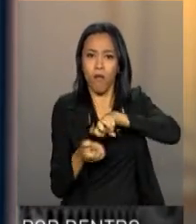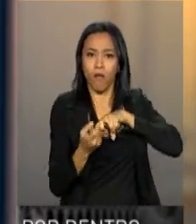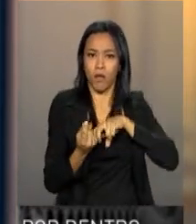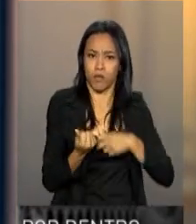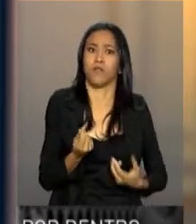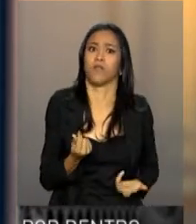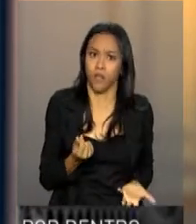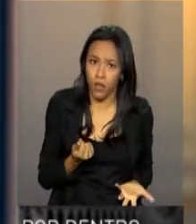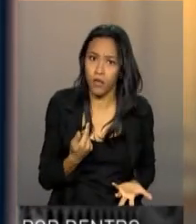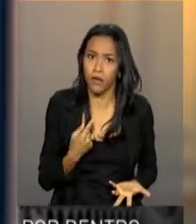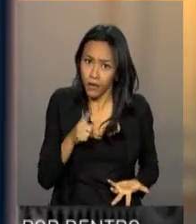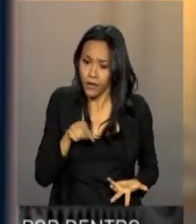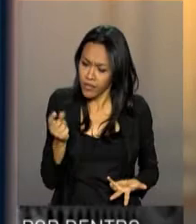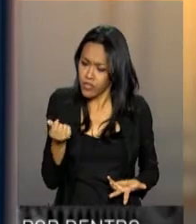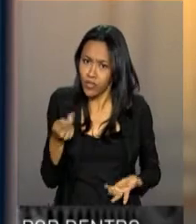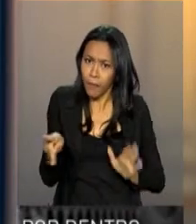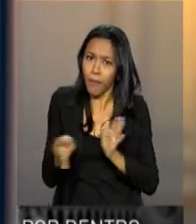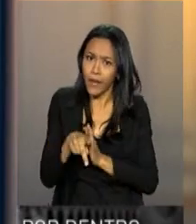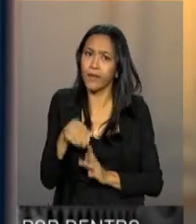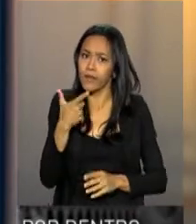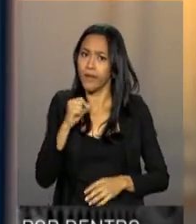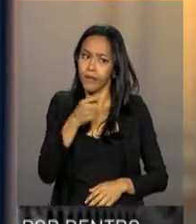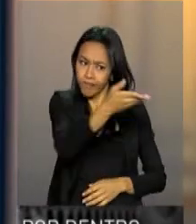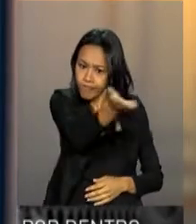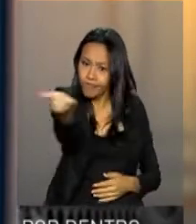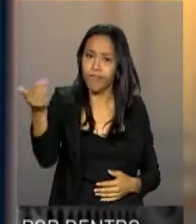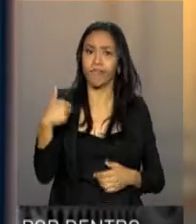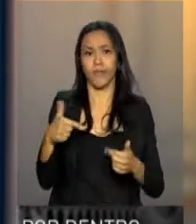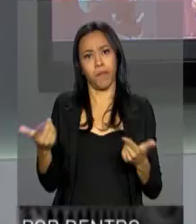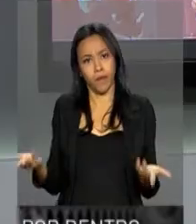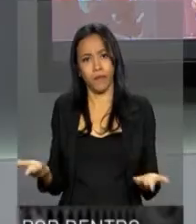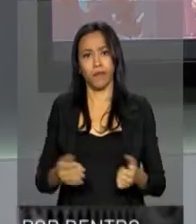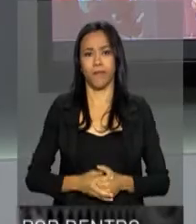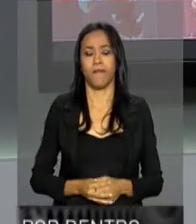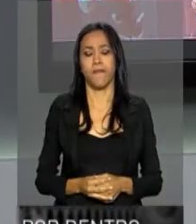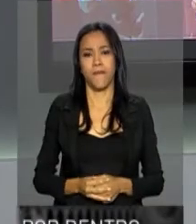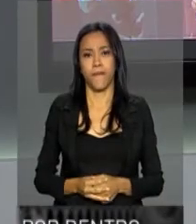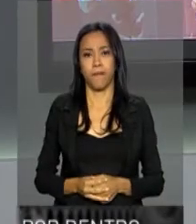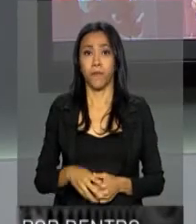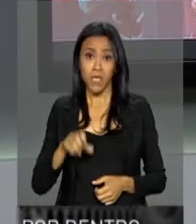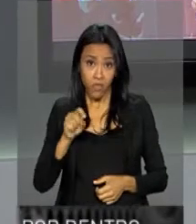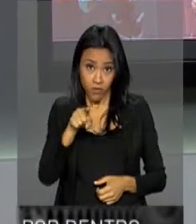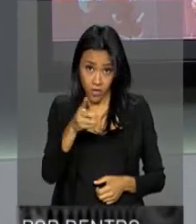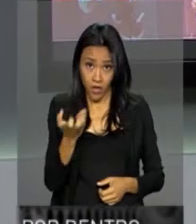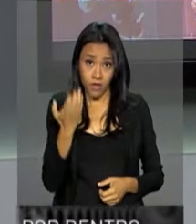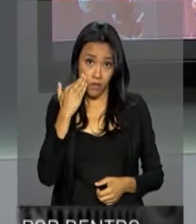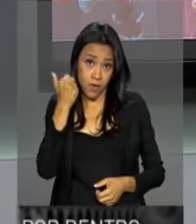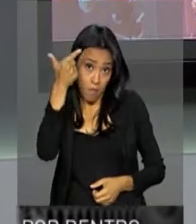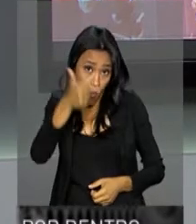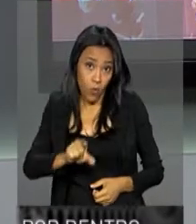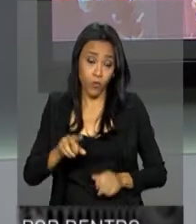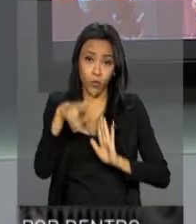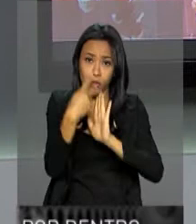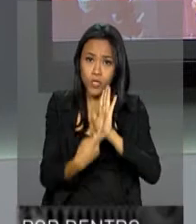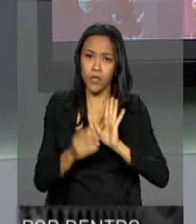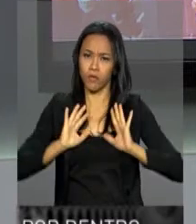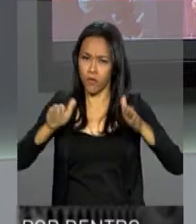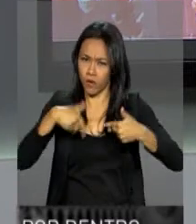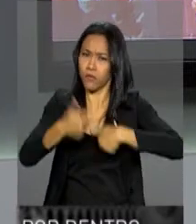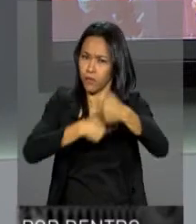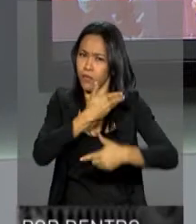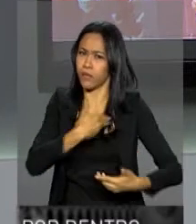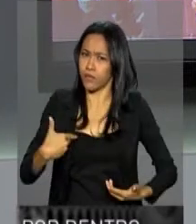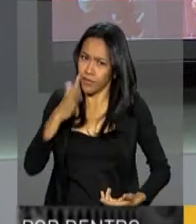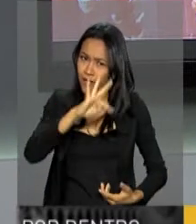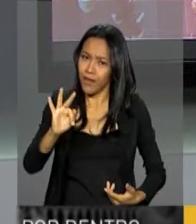esse dinheiro que pertence exclusivamente ao trabalhador. E você quer saber mais sobre algum projeto ou ação do governo